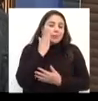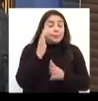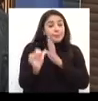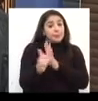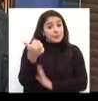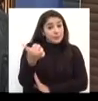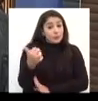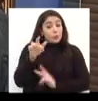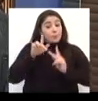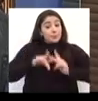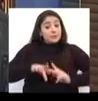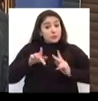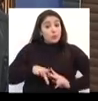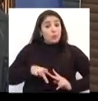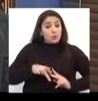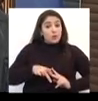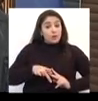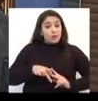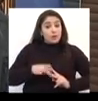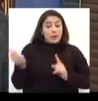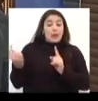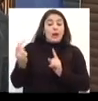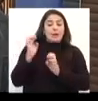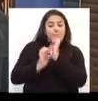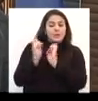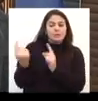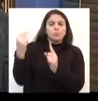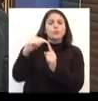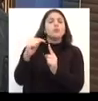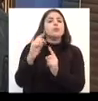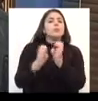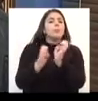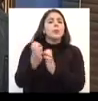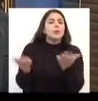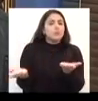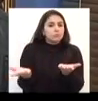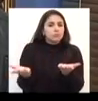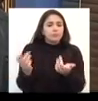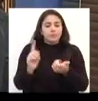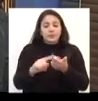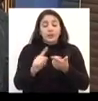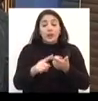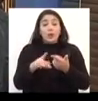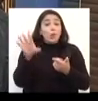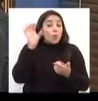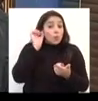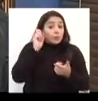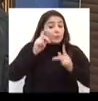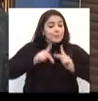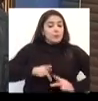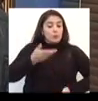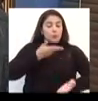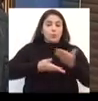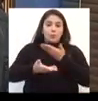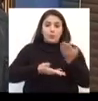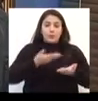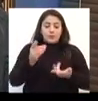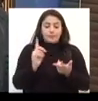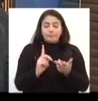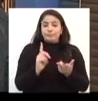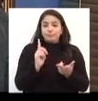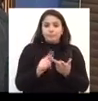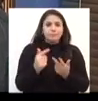quero primeiro saber, então, o que a empresa pretende fazer aqui em Passo Fundo, né? Ouvir as pessoas envolvidas nesse